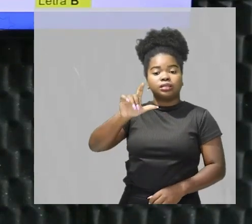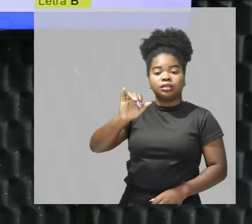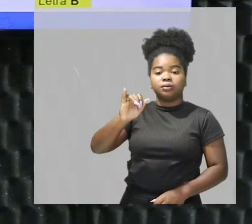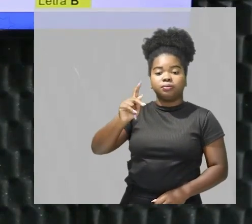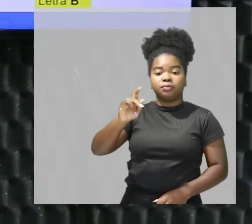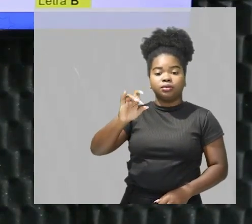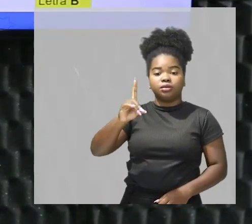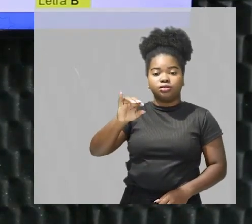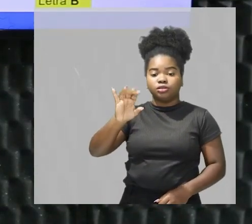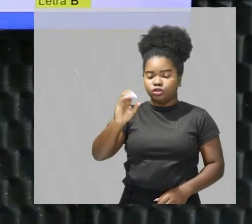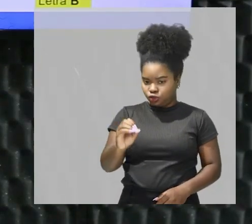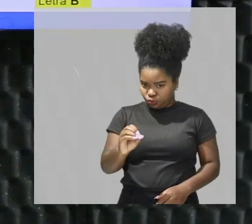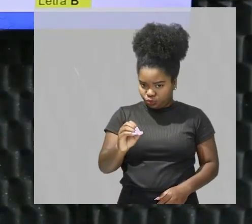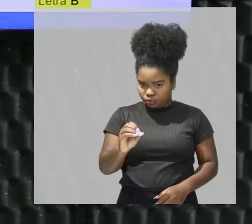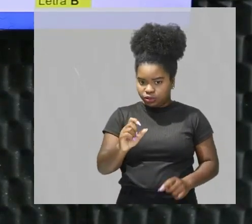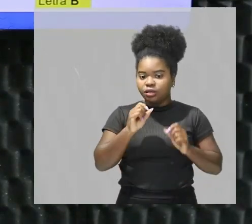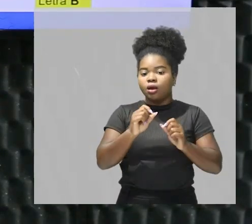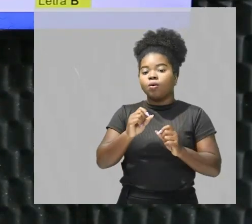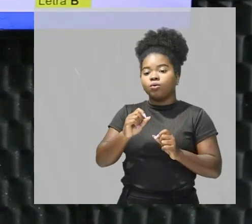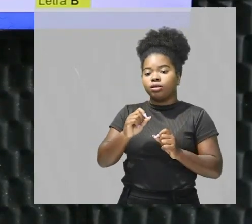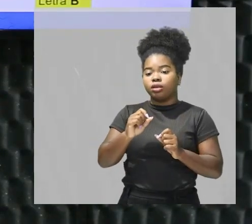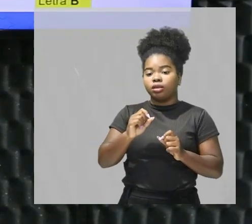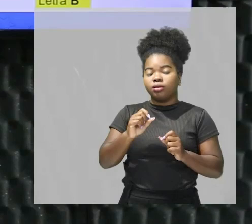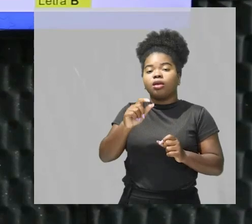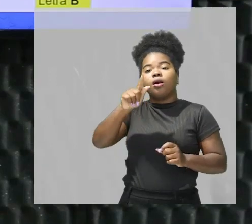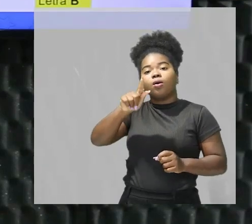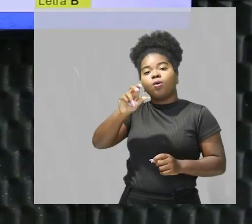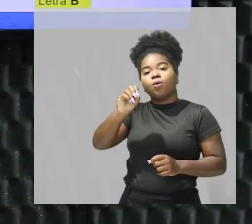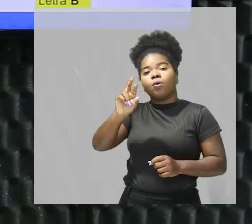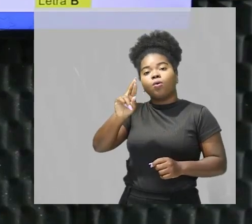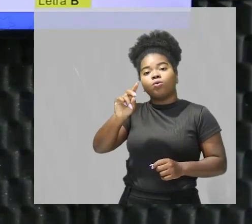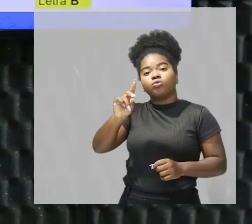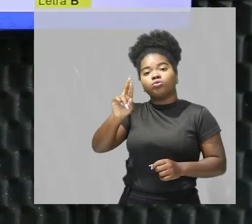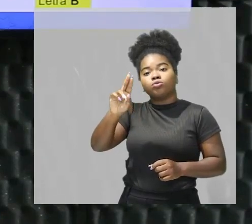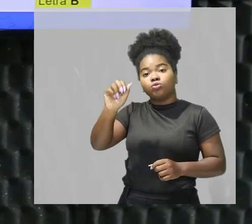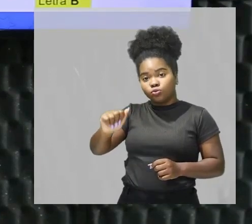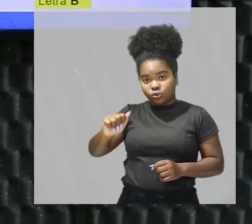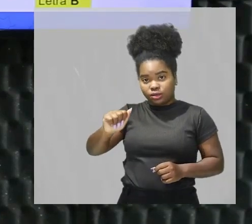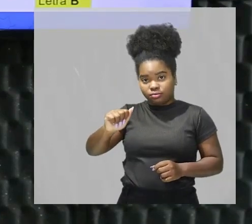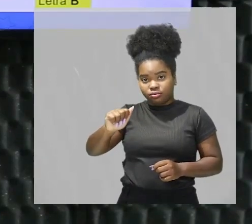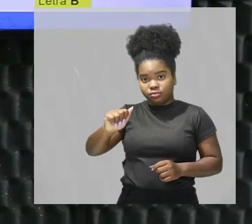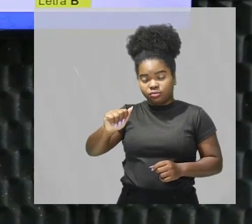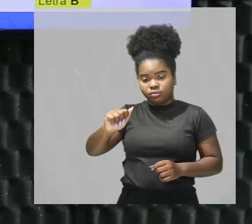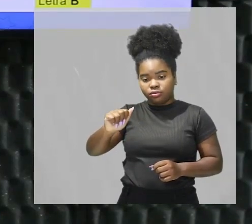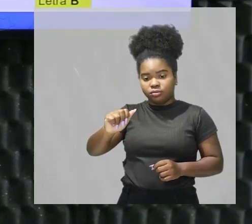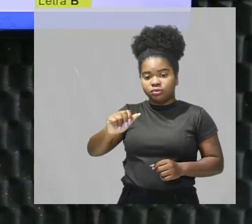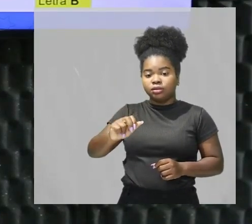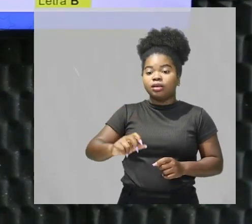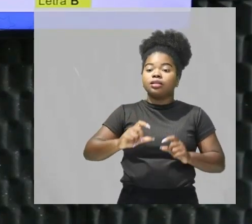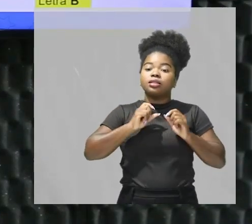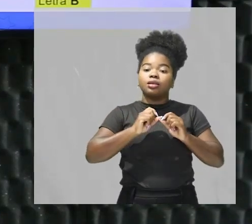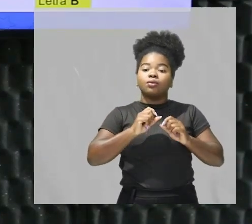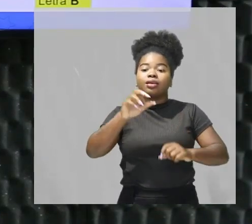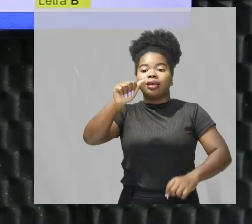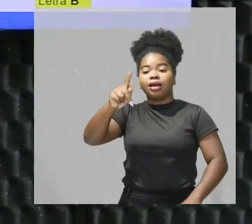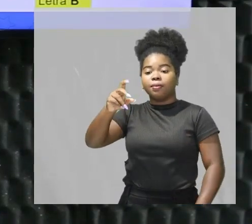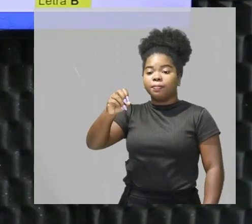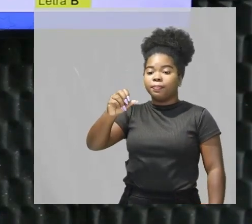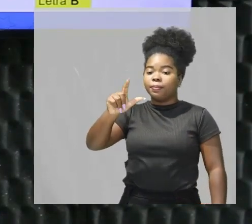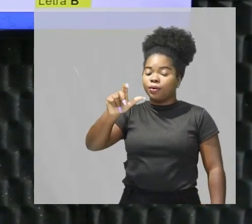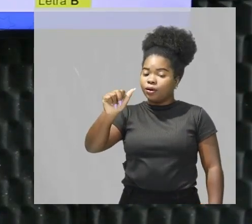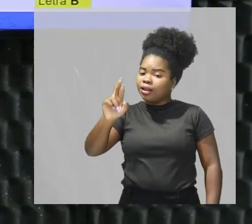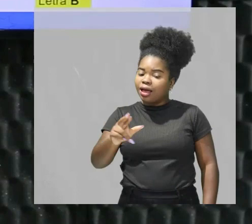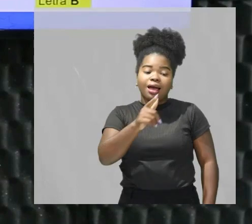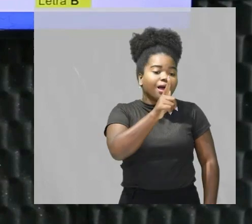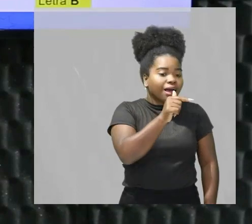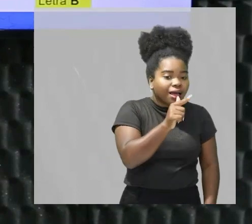chamar de gorduras, são compostos predominantemente apolares. A água,